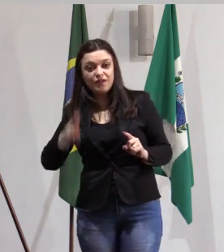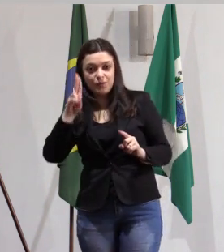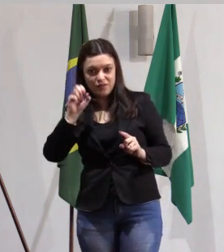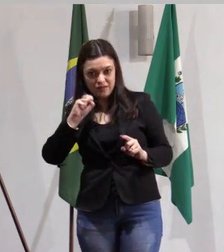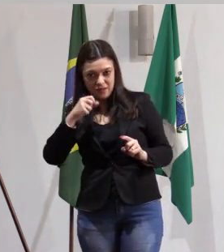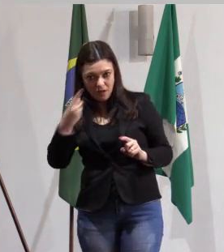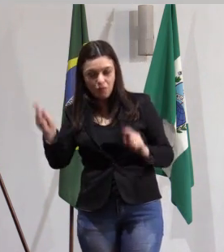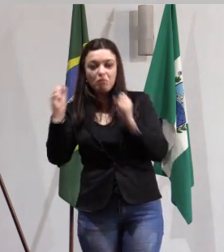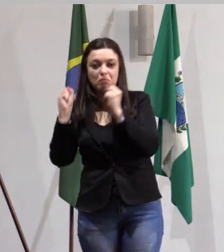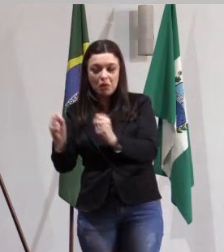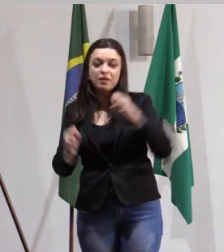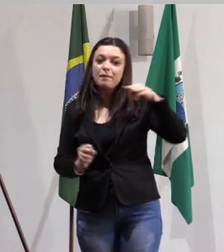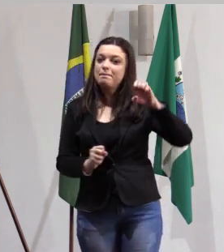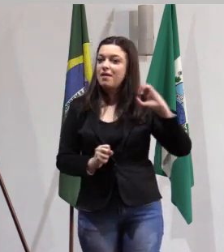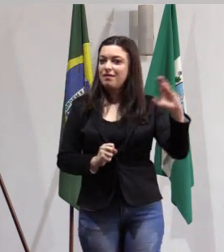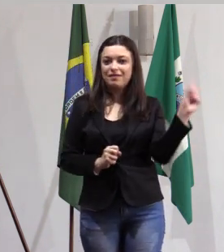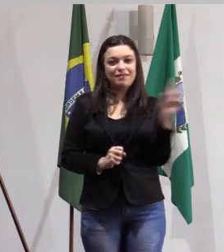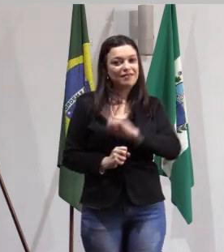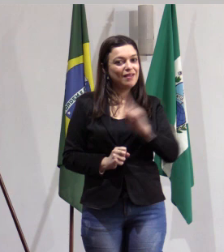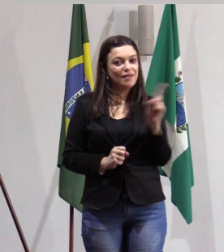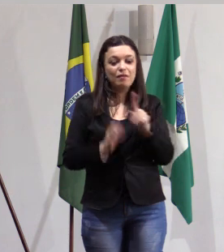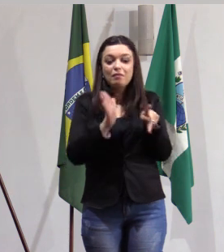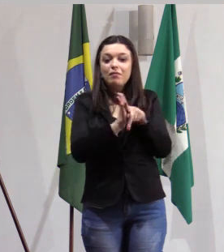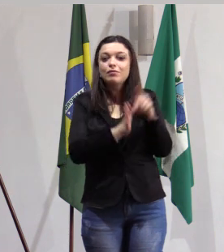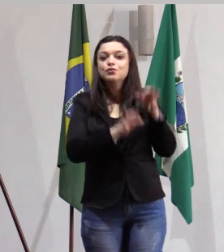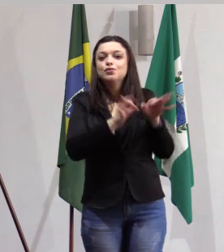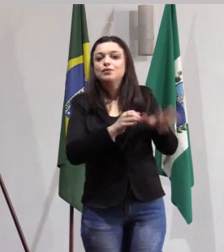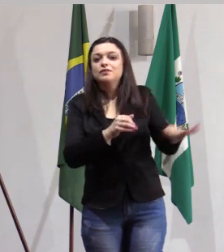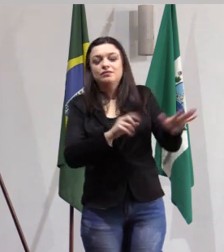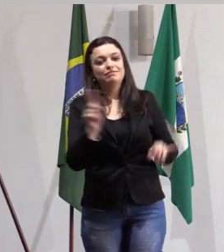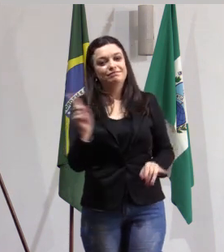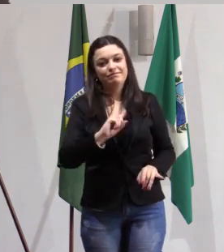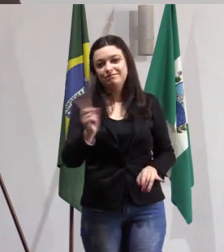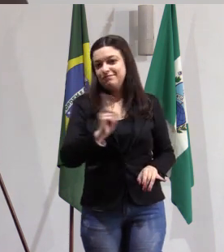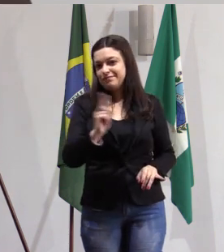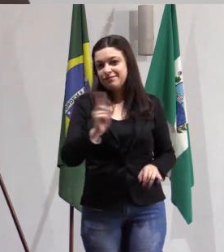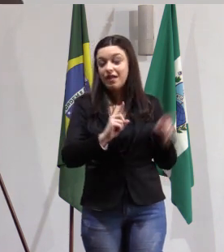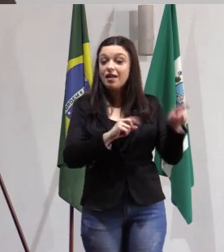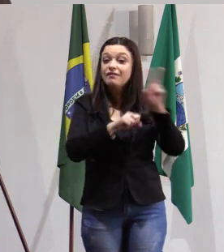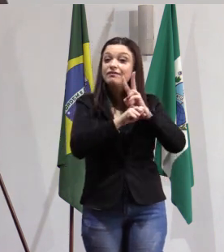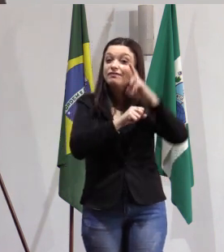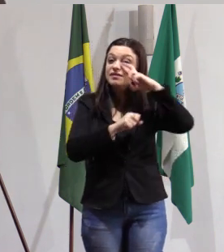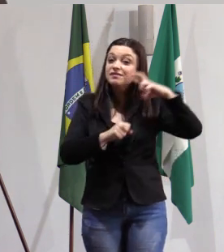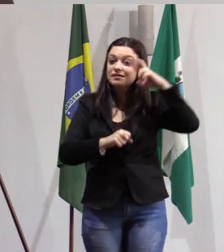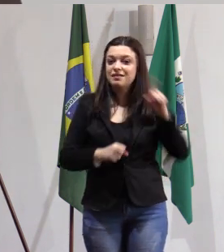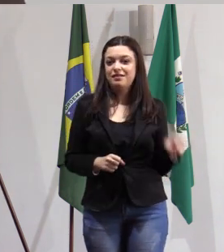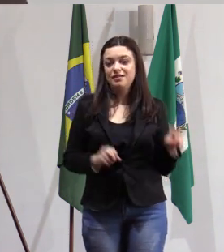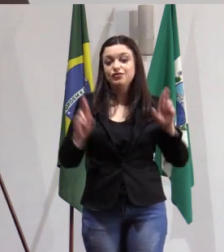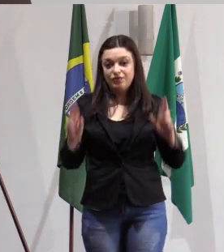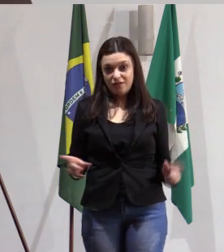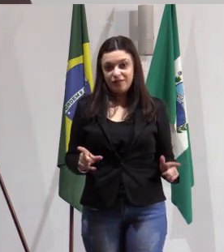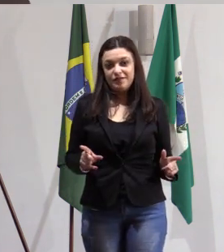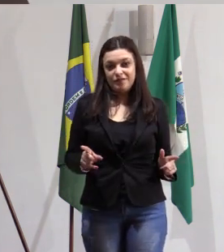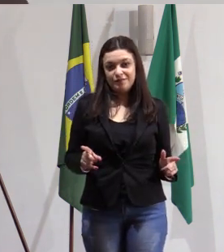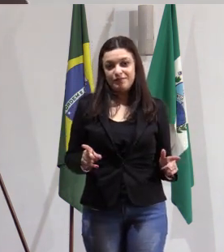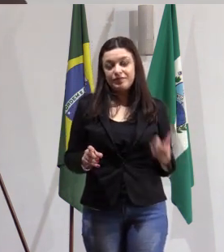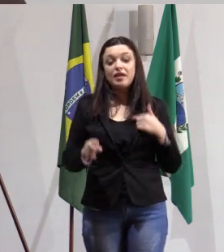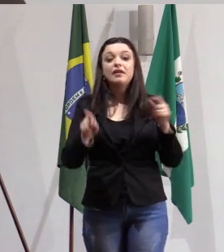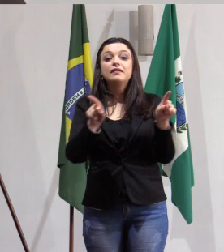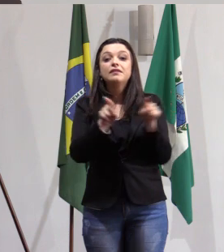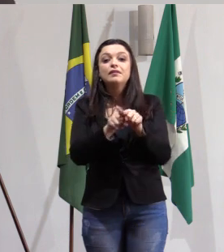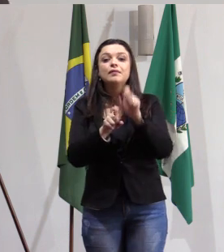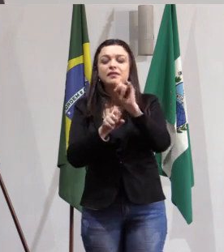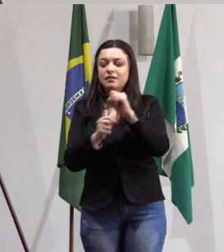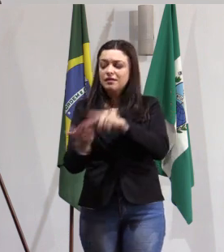O MEC não tem essa personalidade jurídica para isso. Se fala, num determinado momento, que os departamentos, dando a